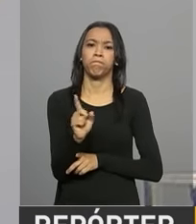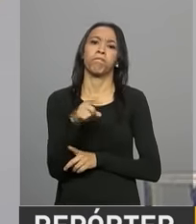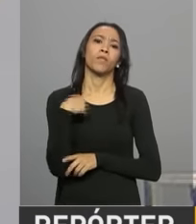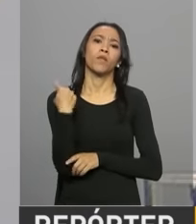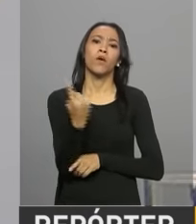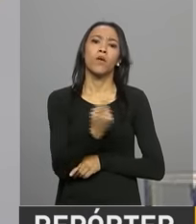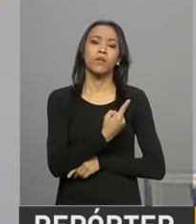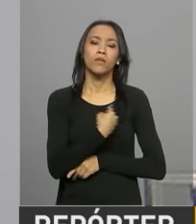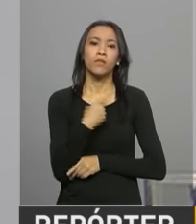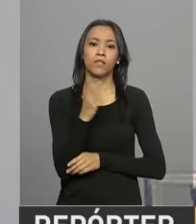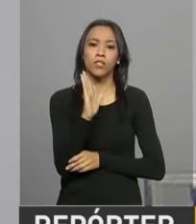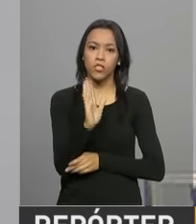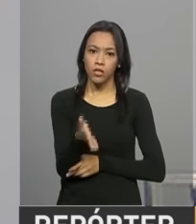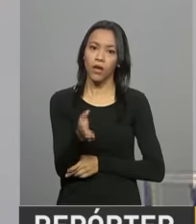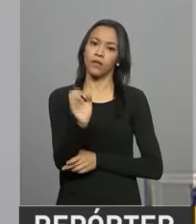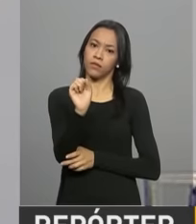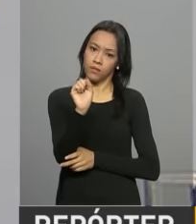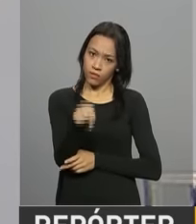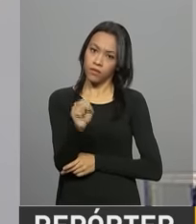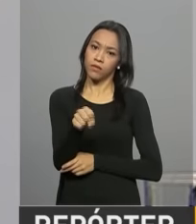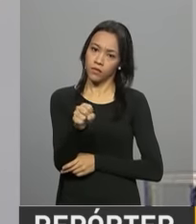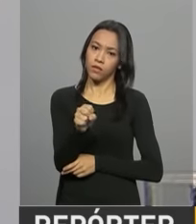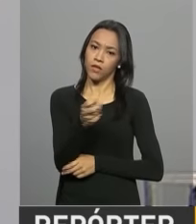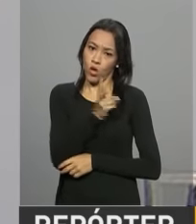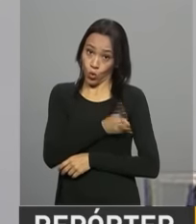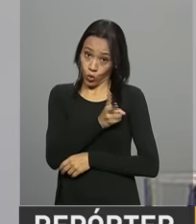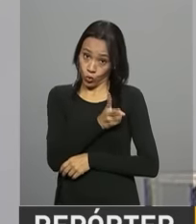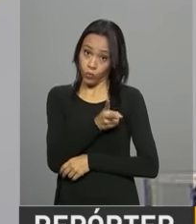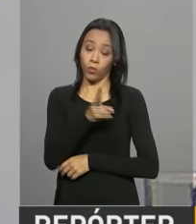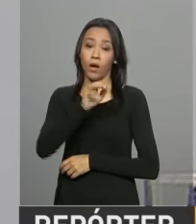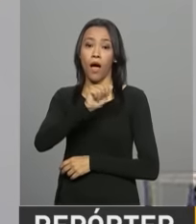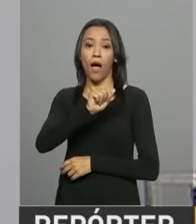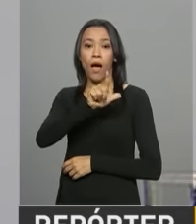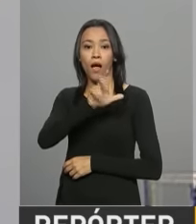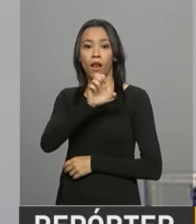contamos sim com o doutor Alexandre Tombini